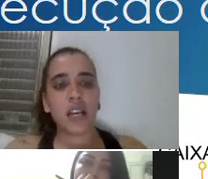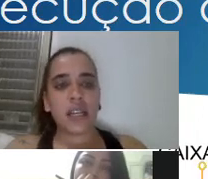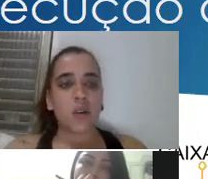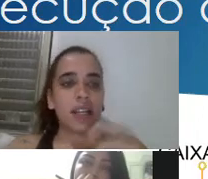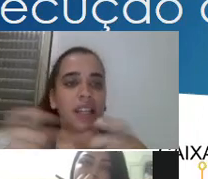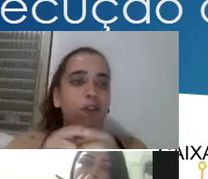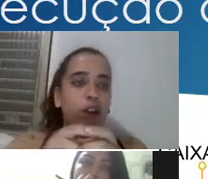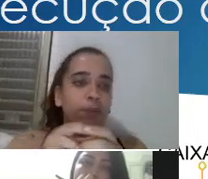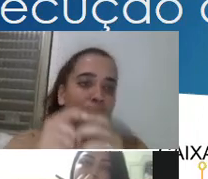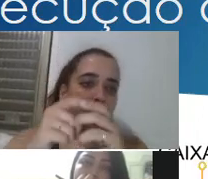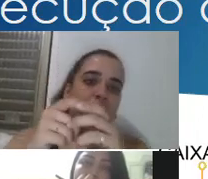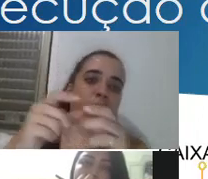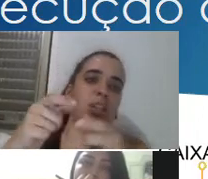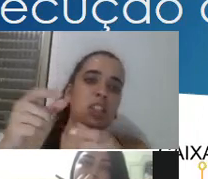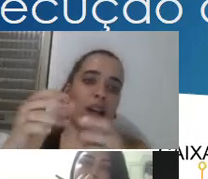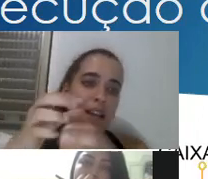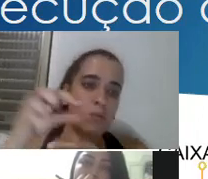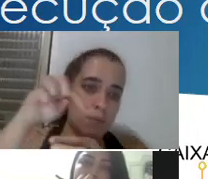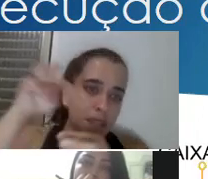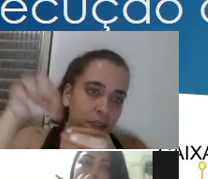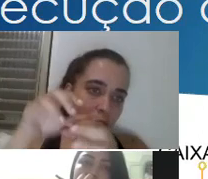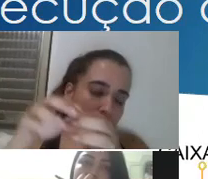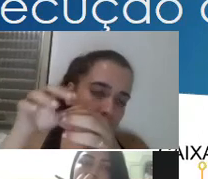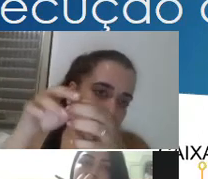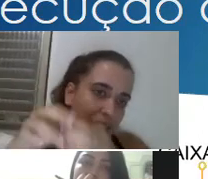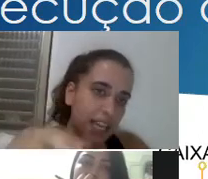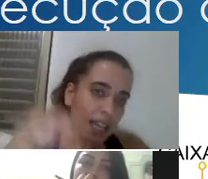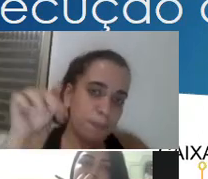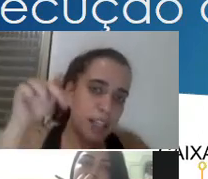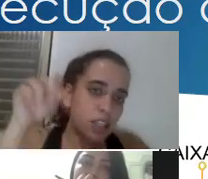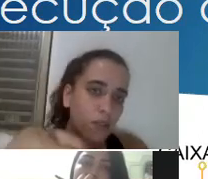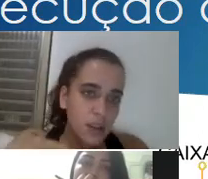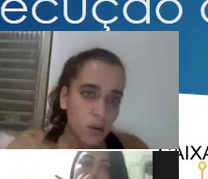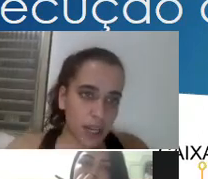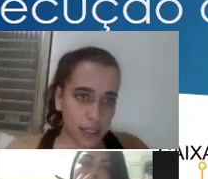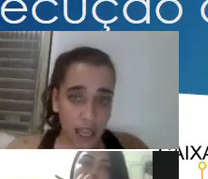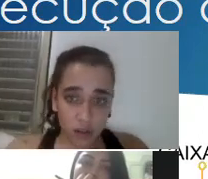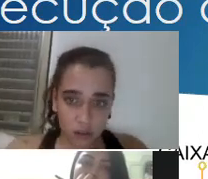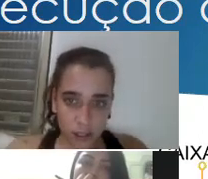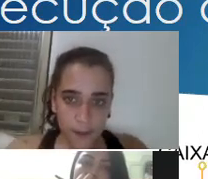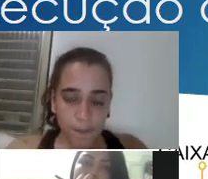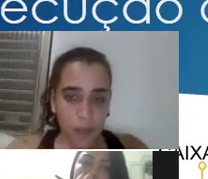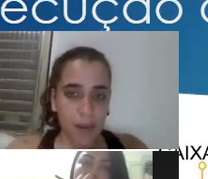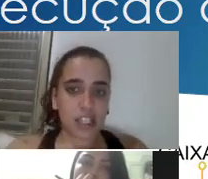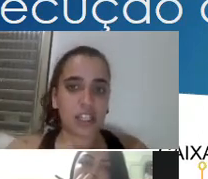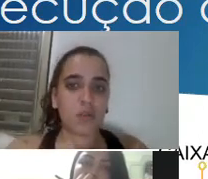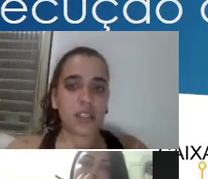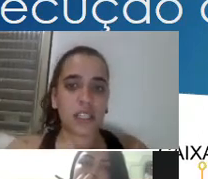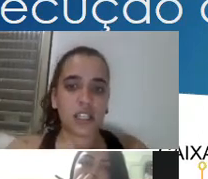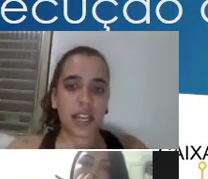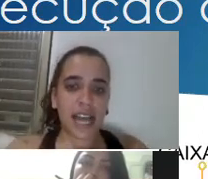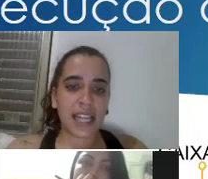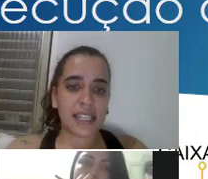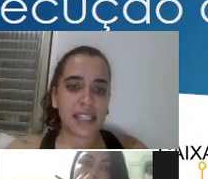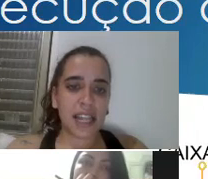radier. Então, ali na forminha, por exemplo, a gente já faz uma mini forminha ali, que naquela parte não vai ser concretado. Para a gente já